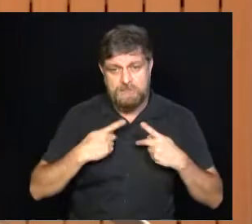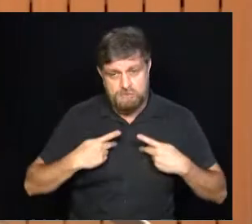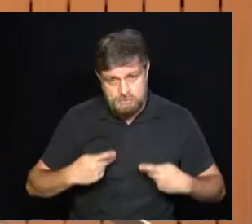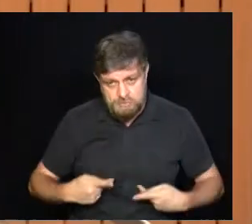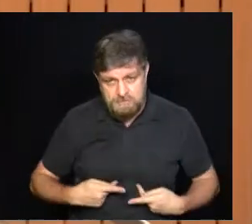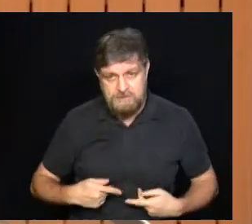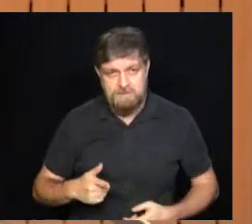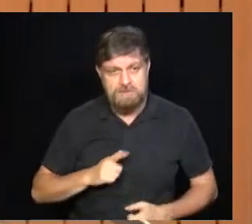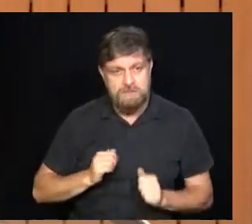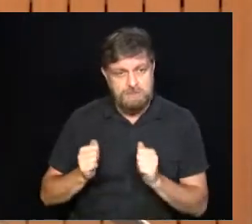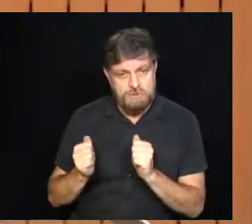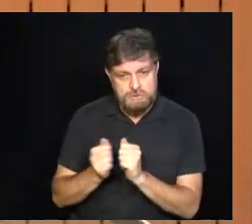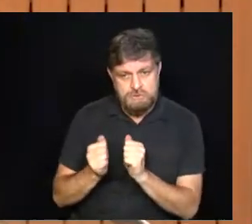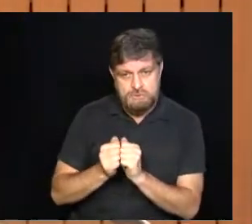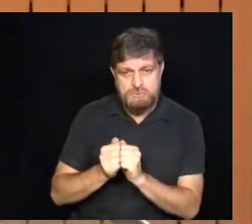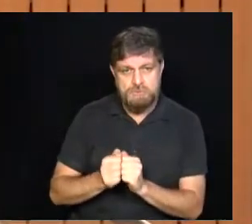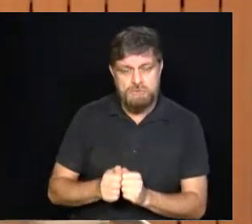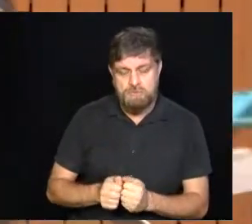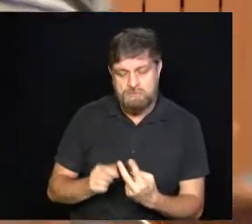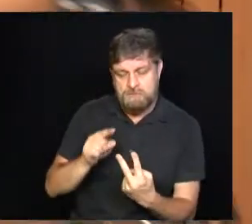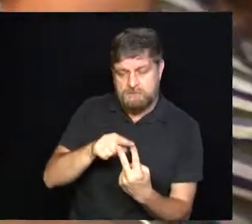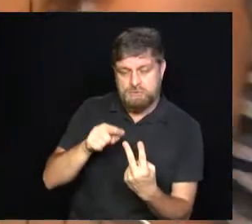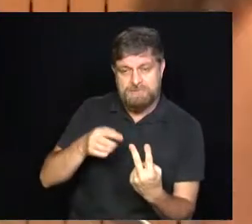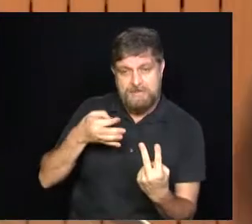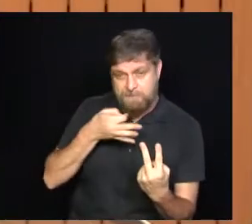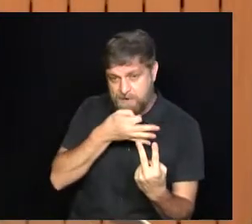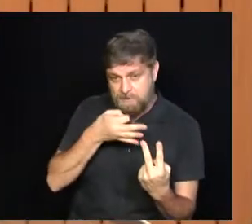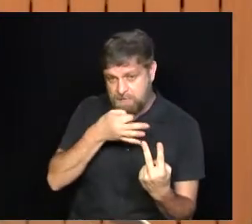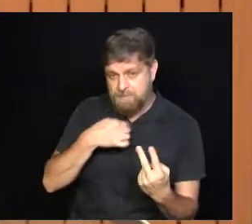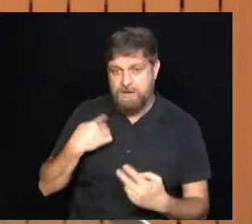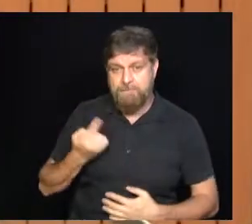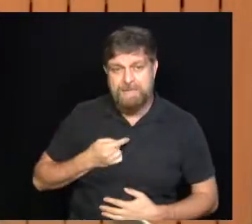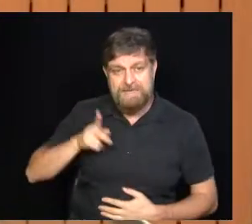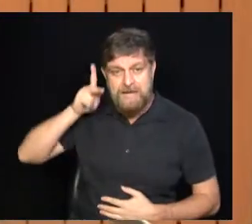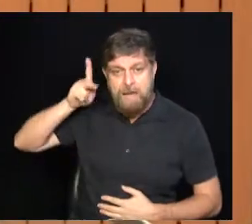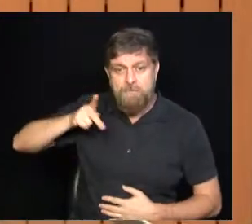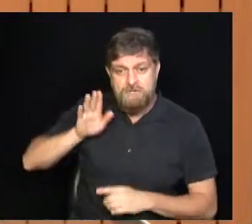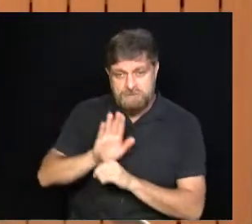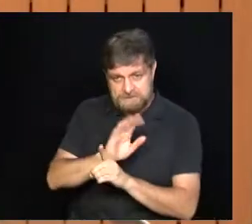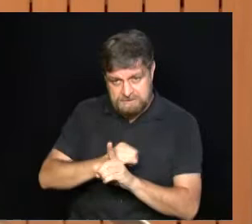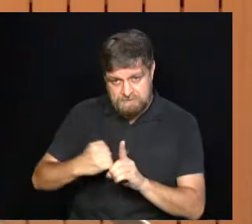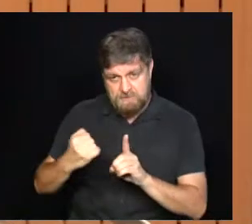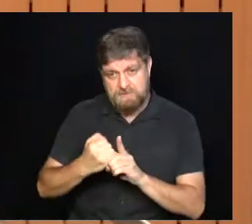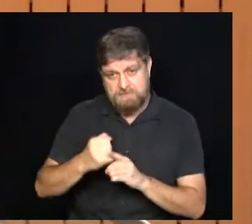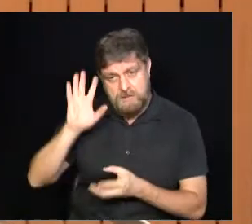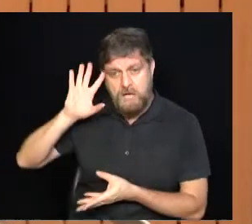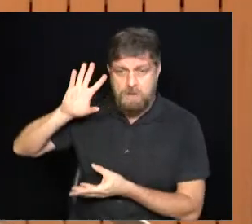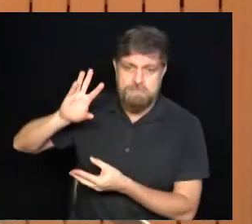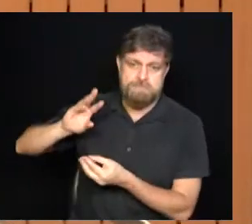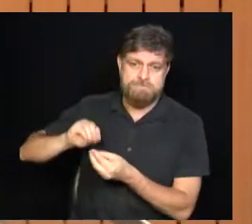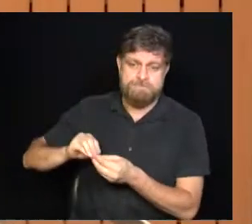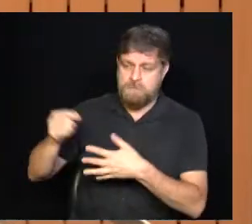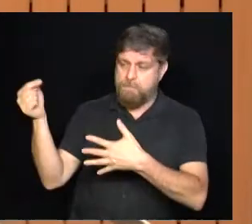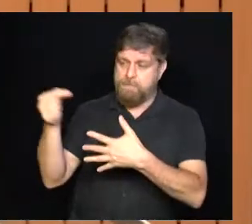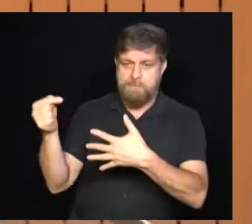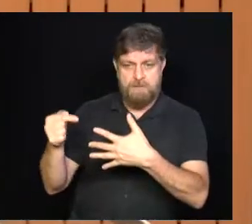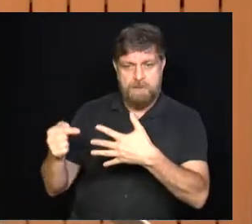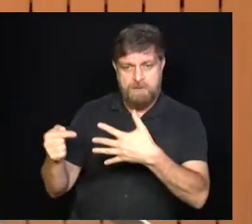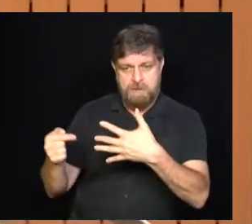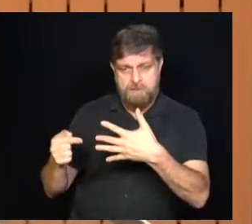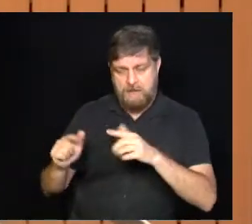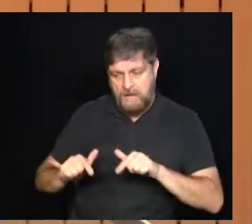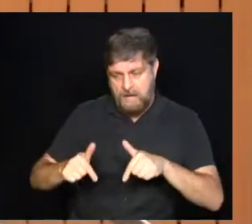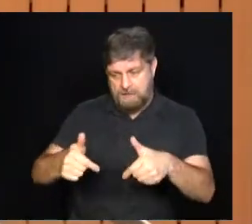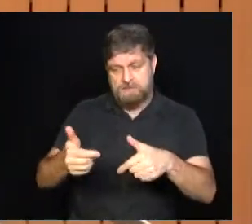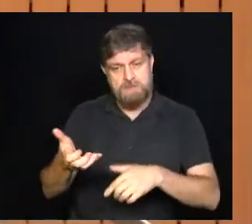aí junto com a Marne, com a Graziele, mas para dentro da política de assistência social, eram essas as ações que eu gostaria de